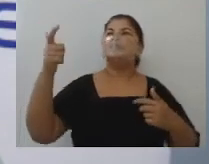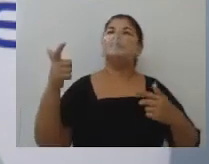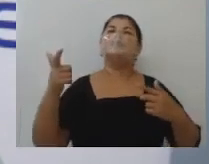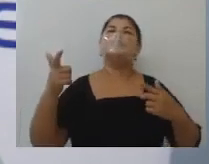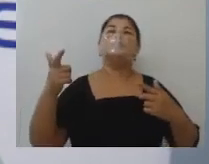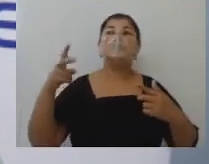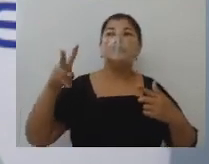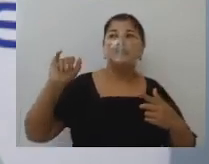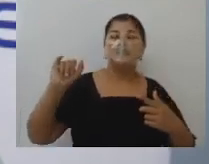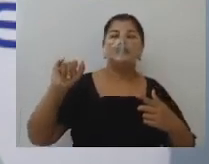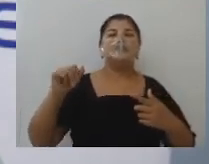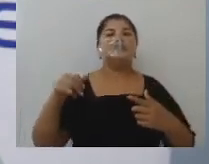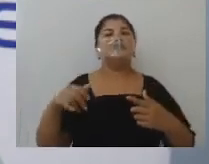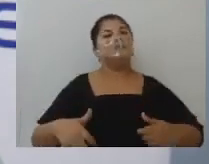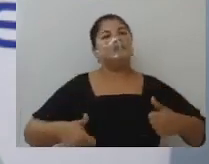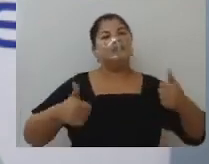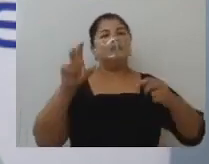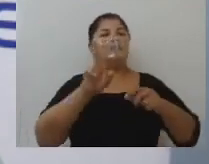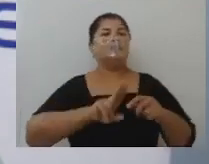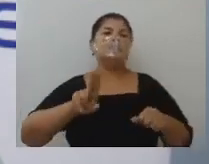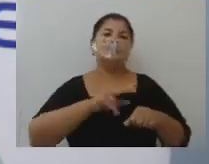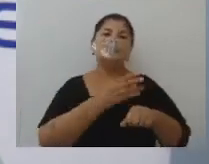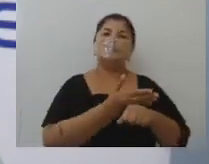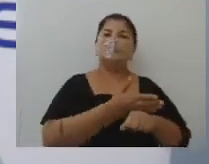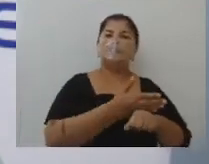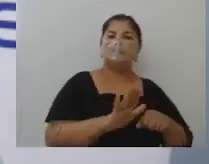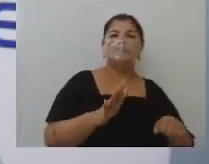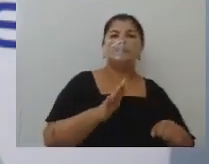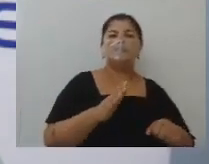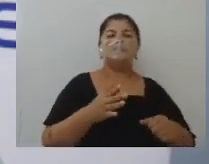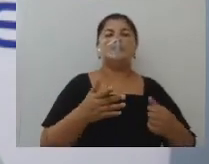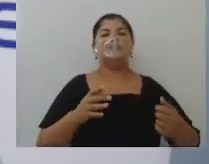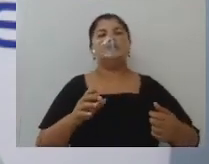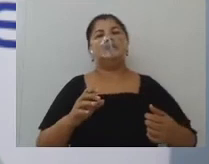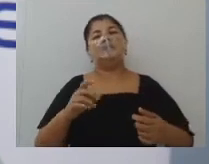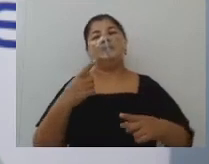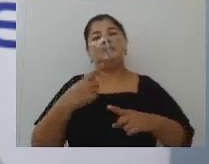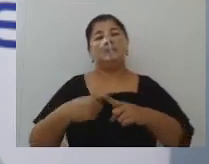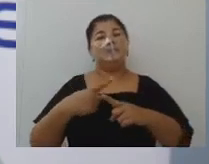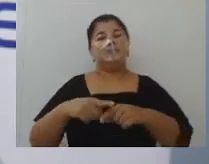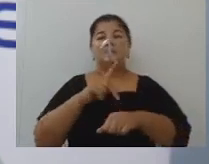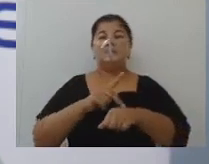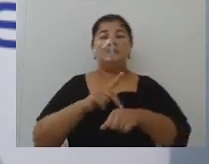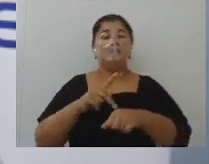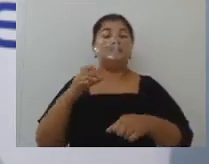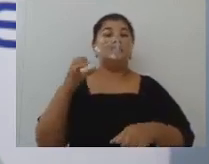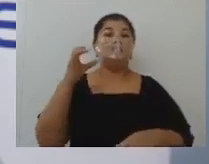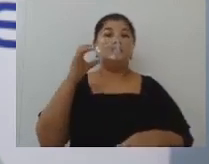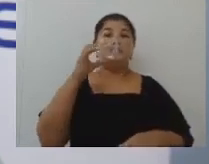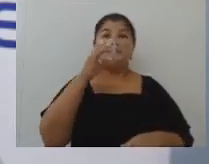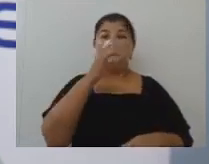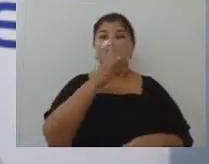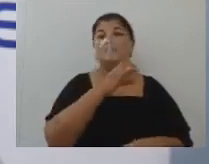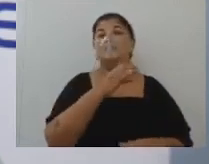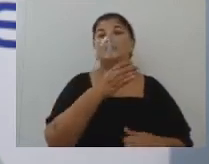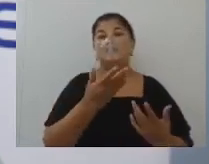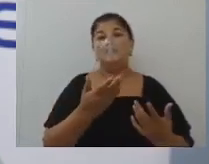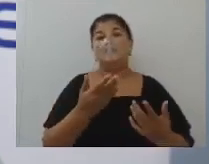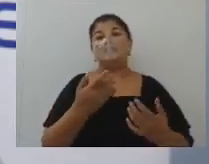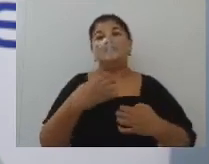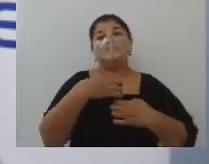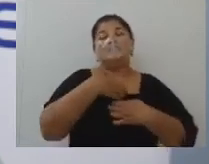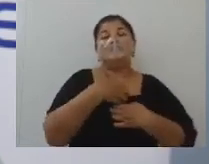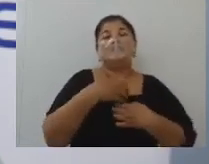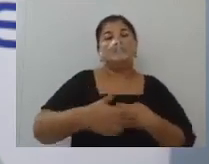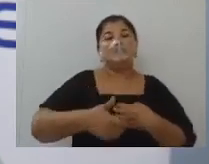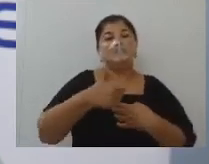ao sol. É melhor usar uma roupa branca do que usar uma roupa preta só pelo bem-estar. Mas